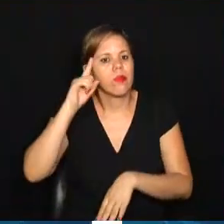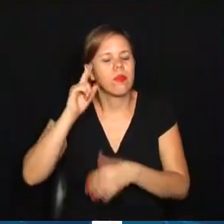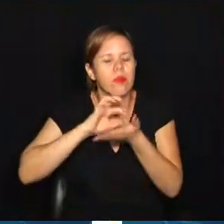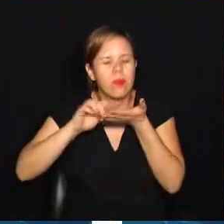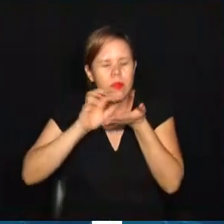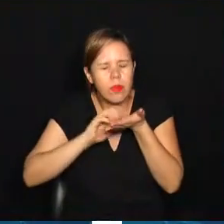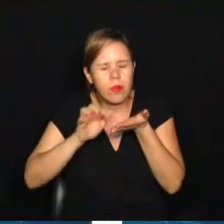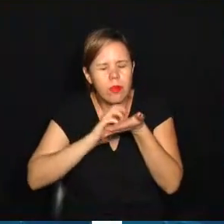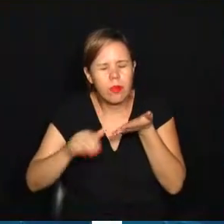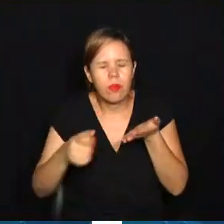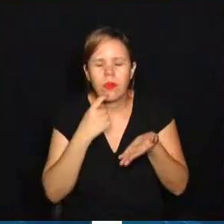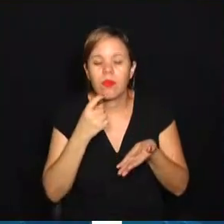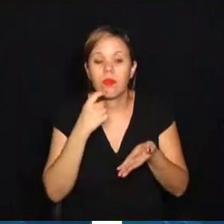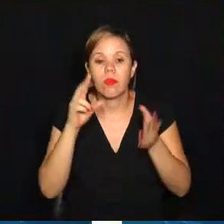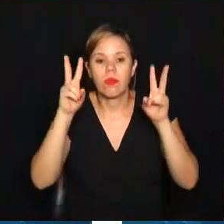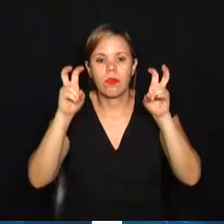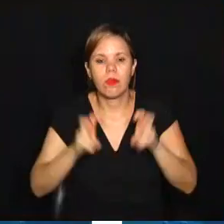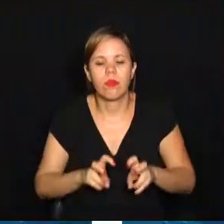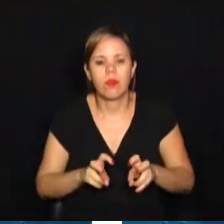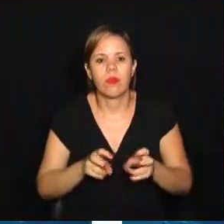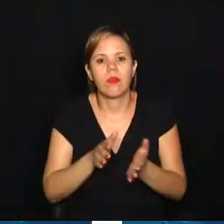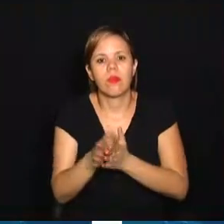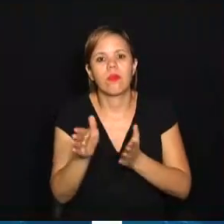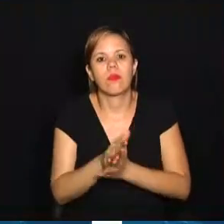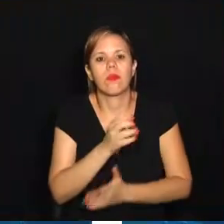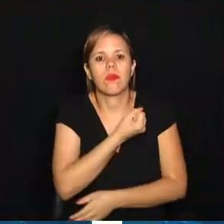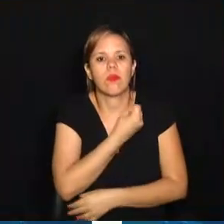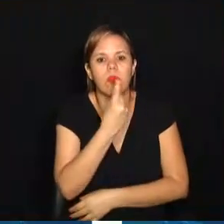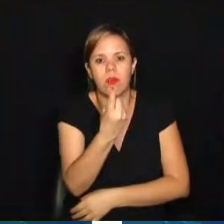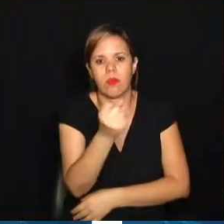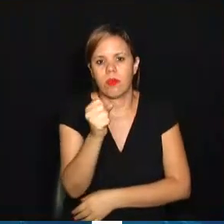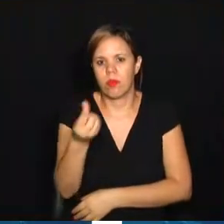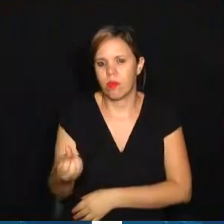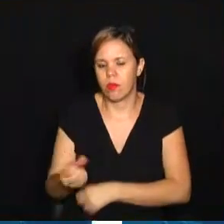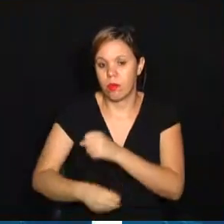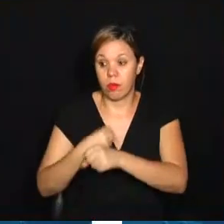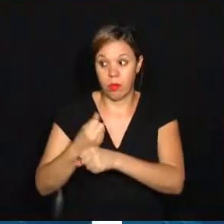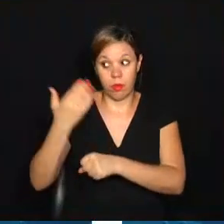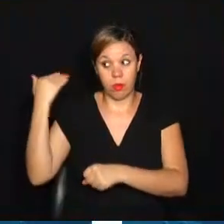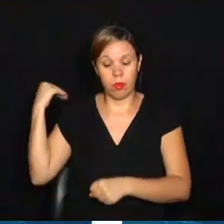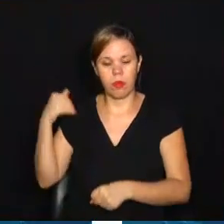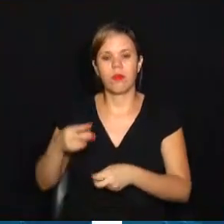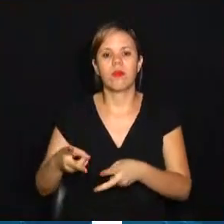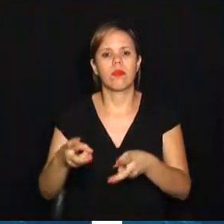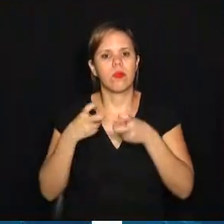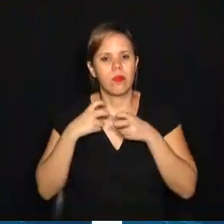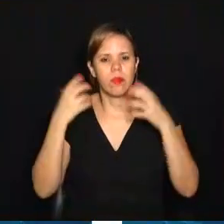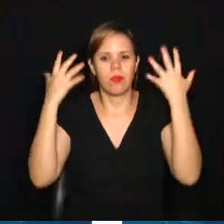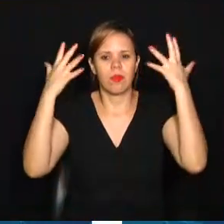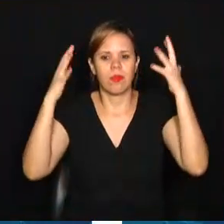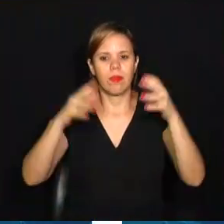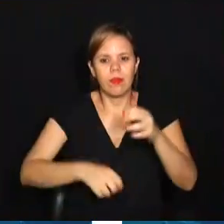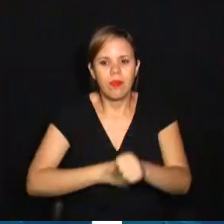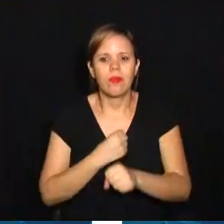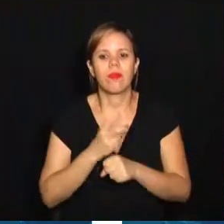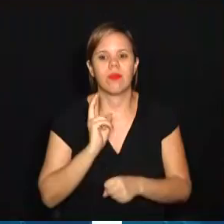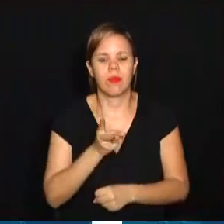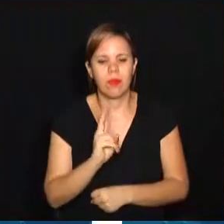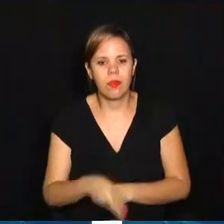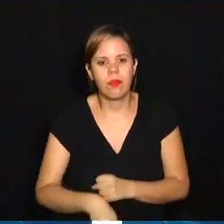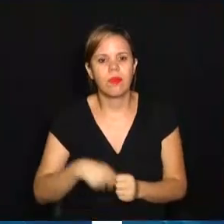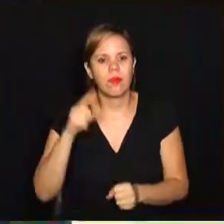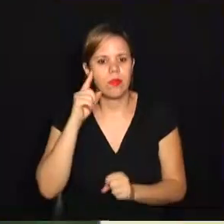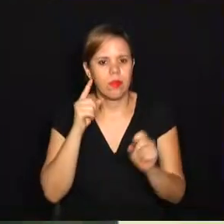em Campinas. A matéria, número 186 do ano passado, prevê a celebração anual sempre em